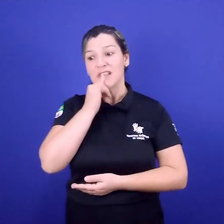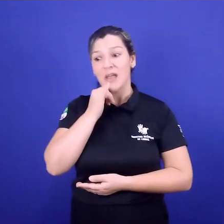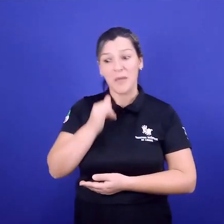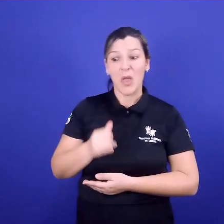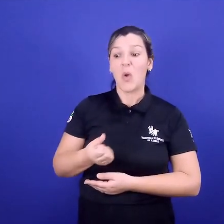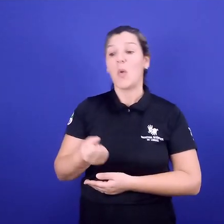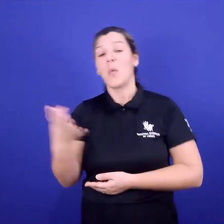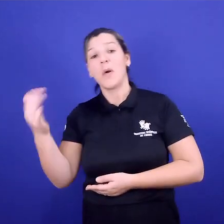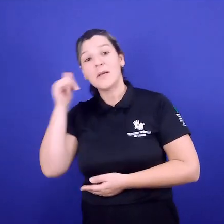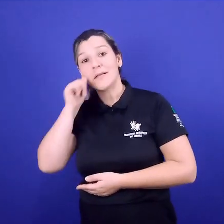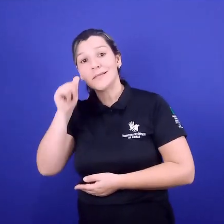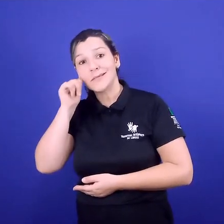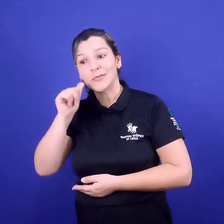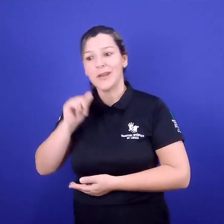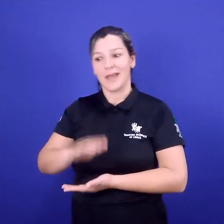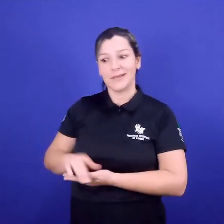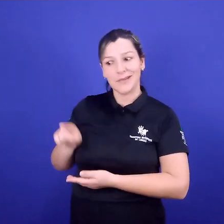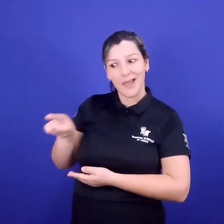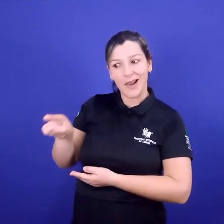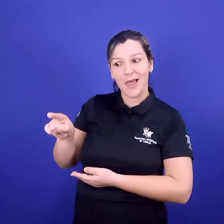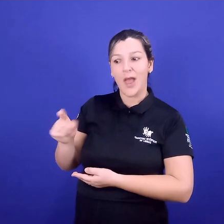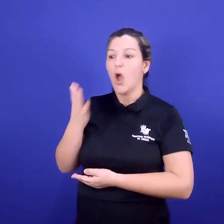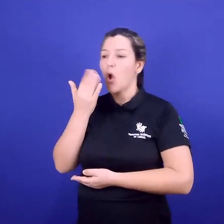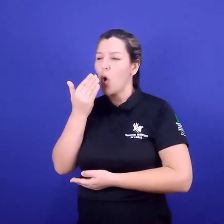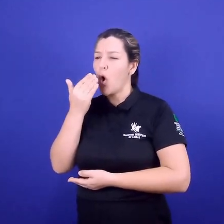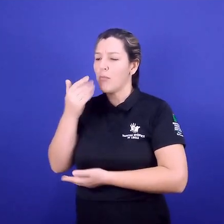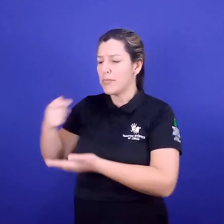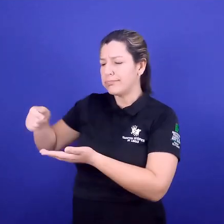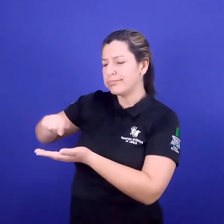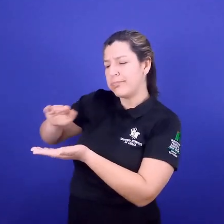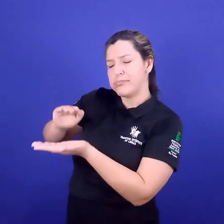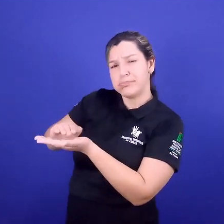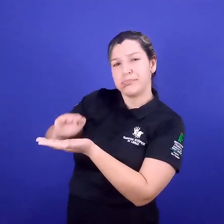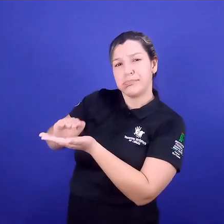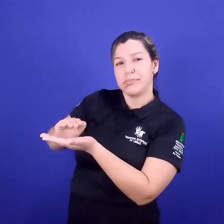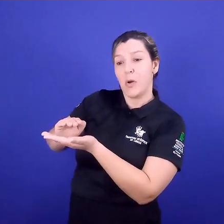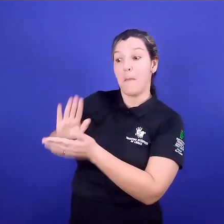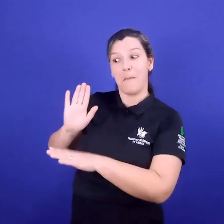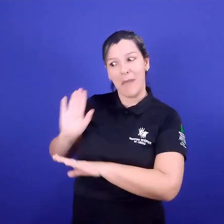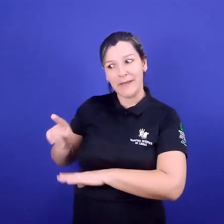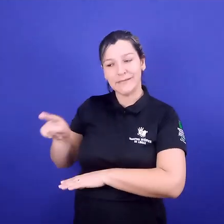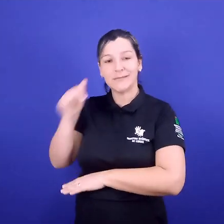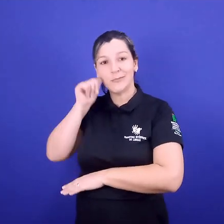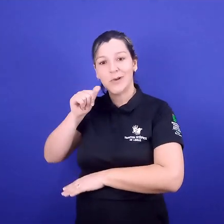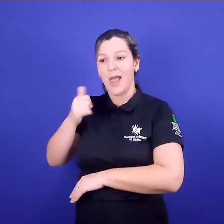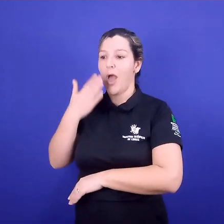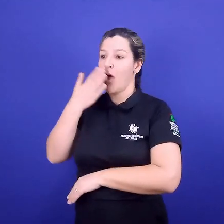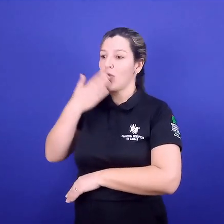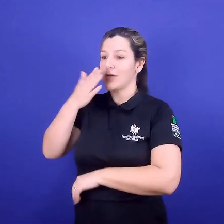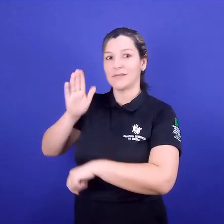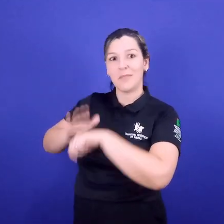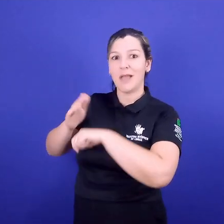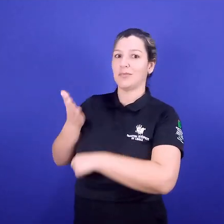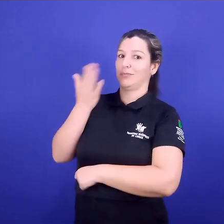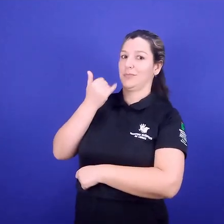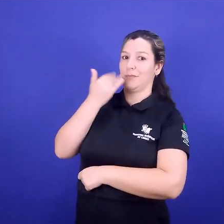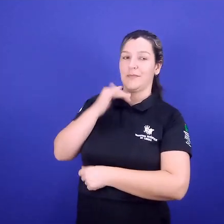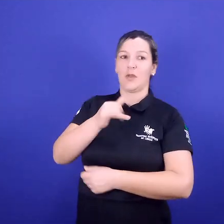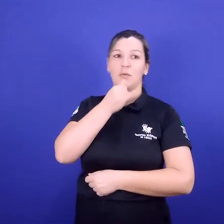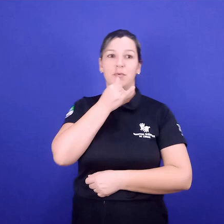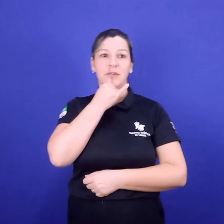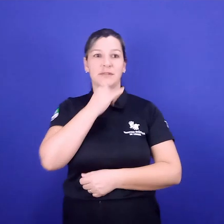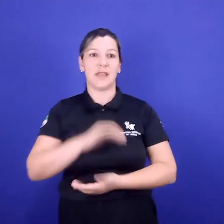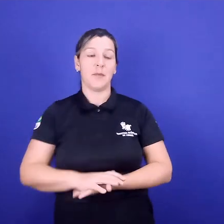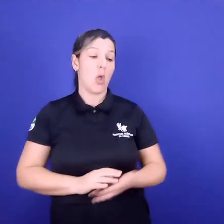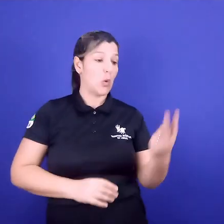quantas mulher come menos, mulher come mais doce, e aí você vai nivelando isso daí. Normalmente, gente, a gente conta